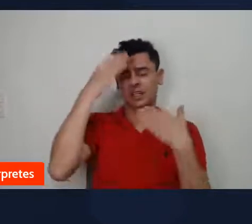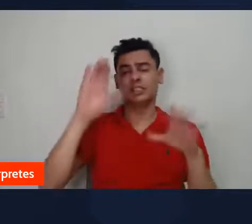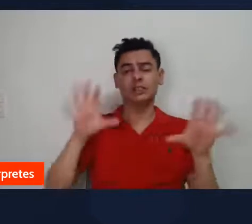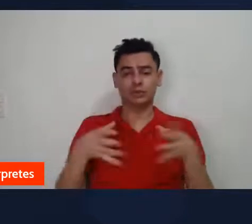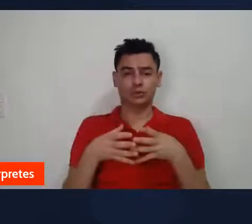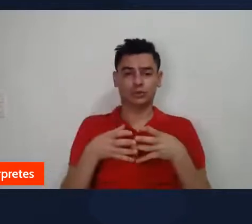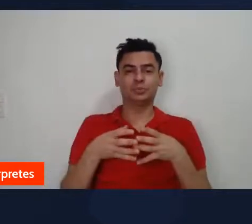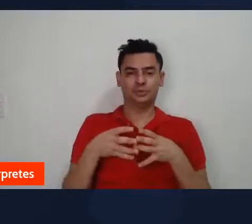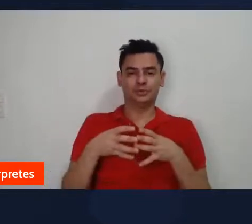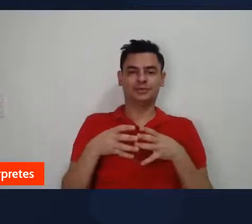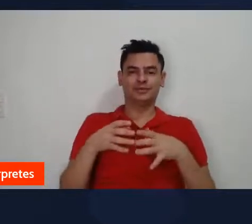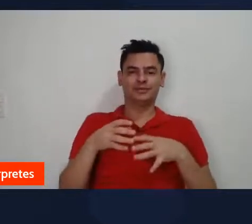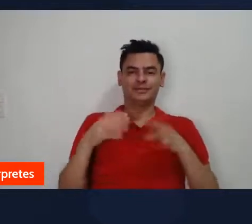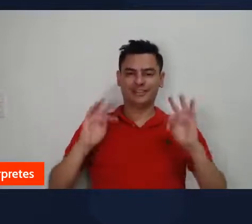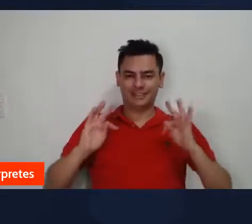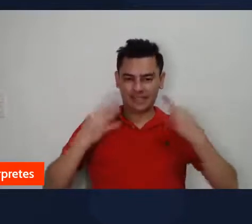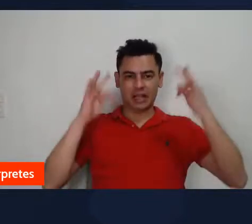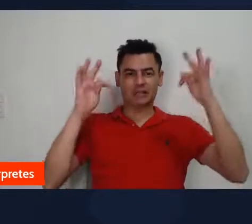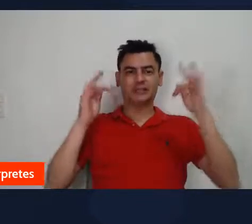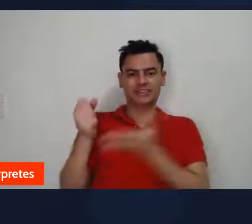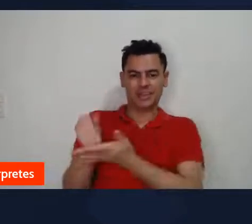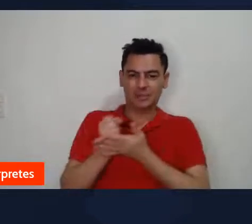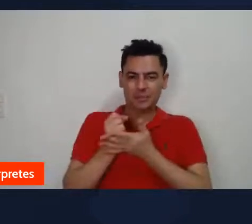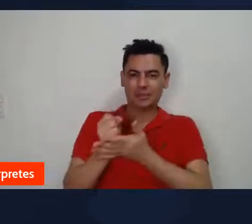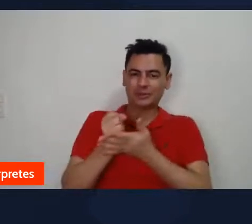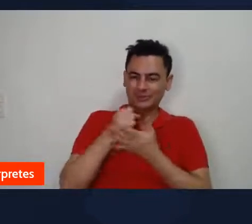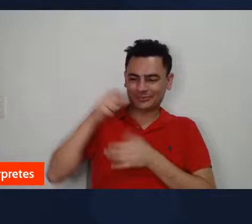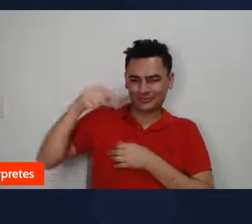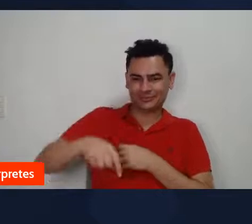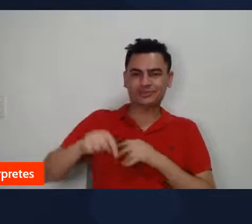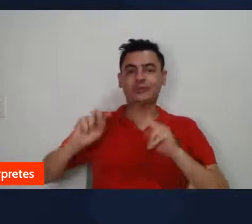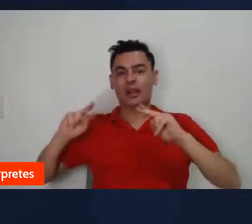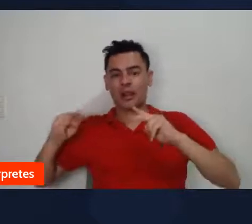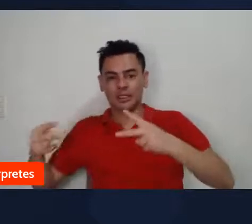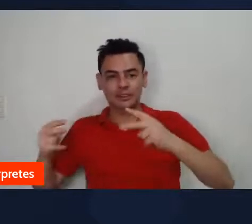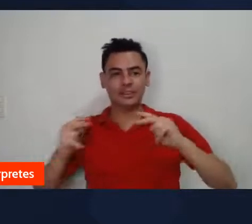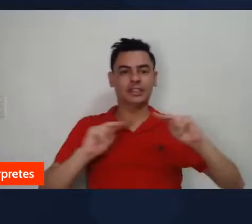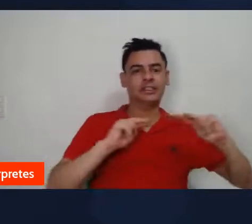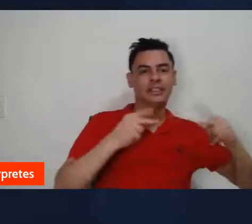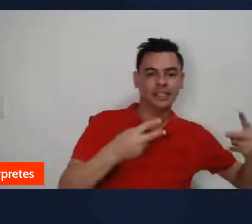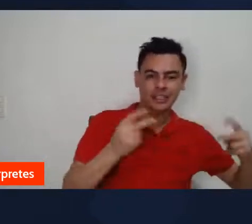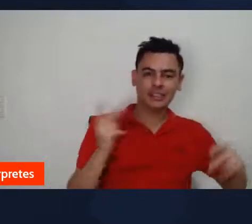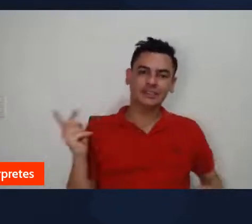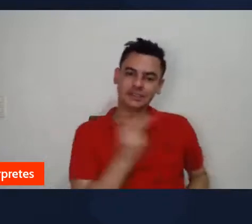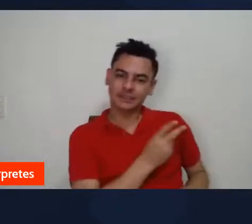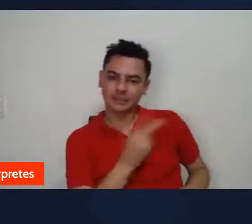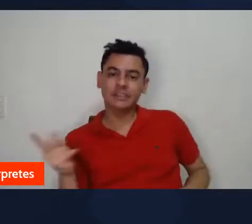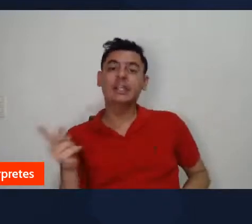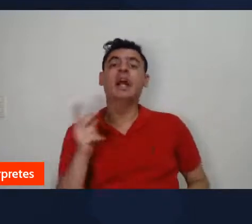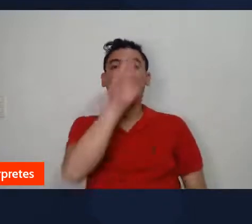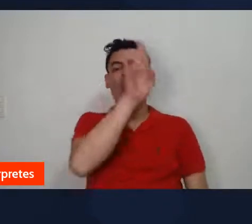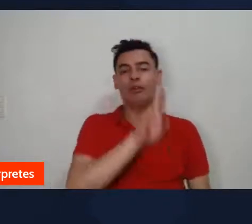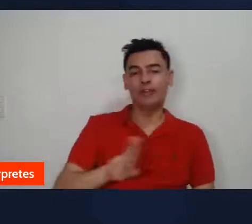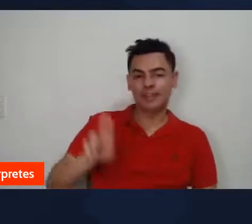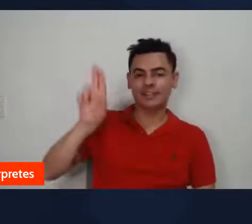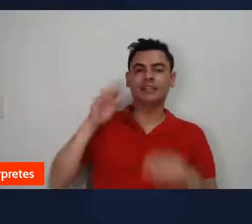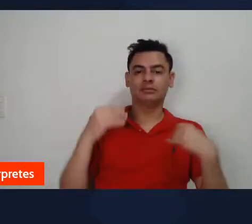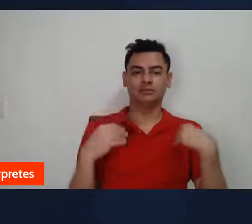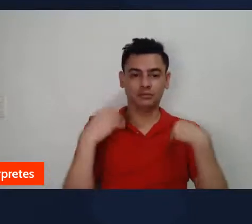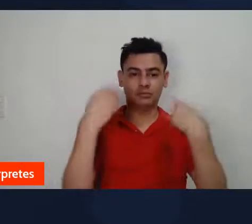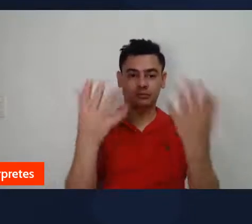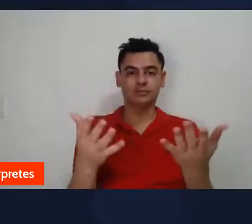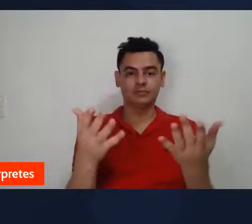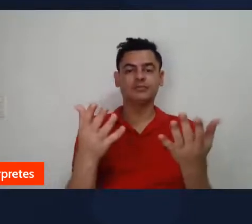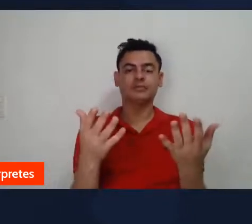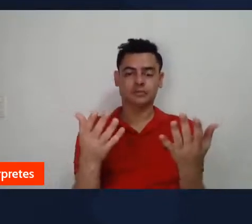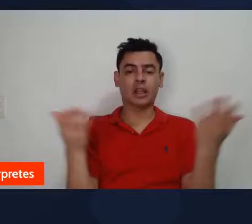está nos assessorando, especialmente da nossa, esse link que foi cedido pela nossa universidade e está sendo transmitido também